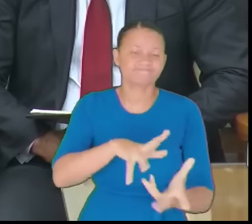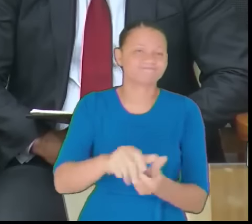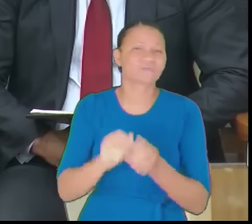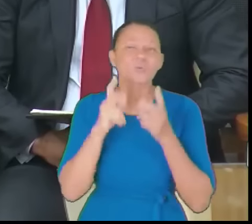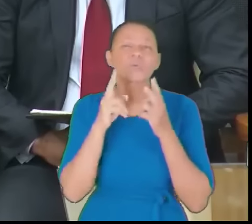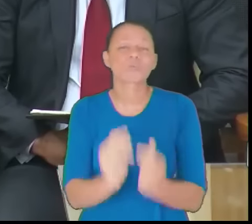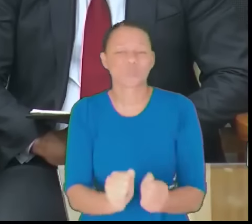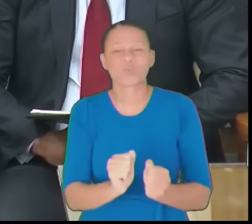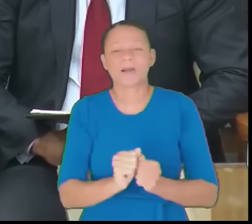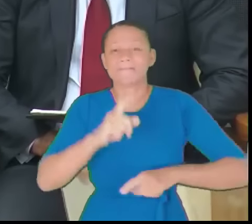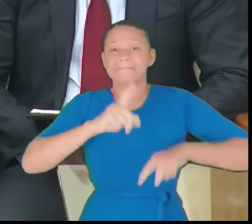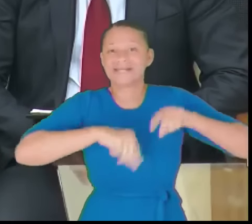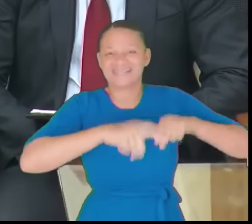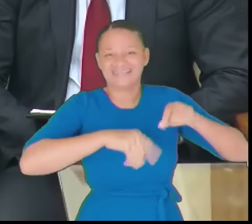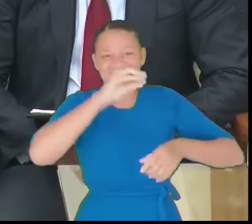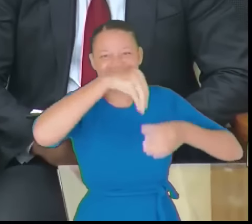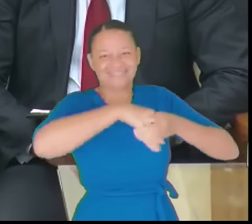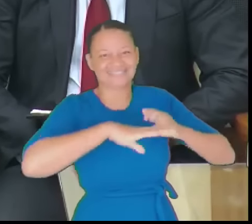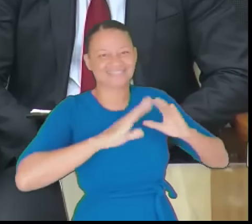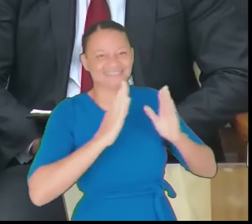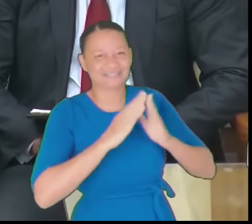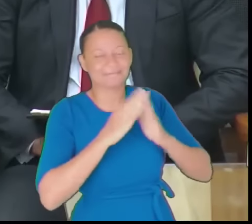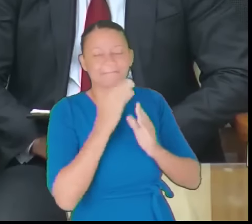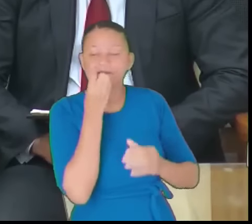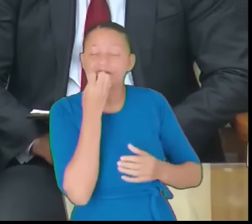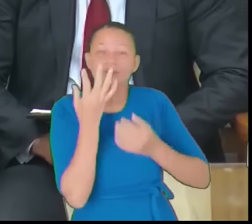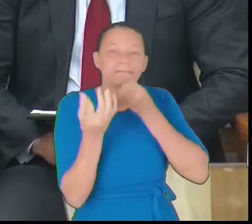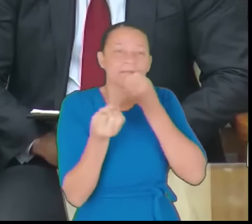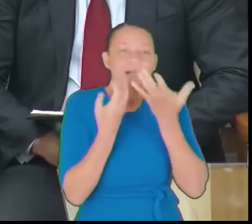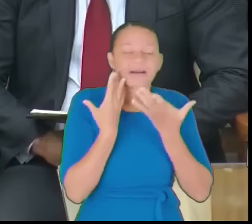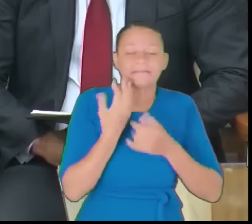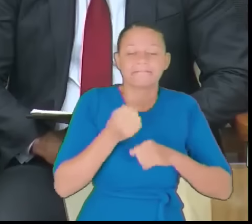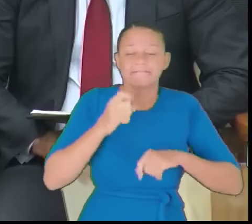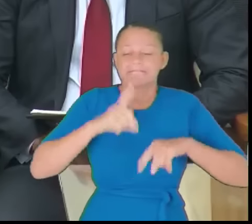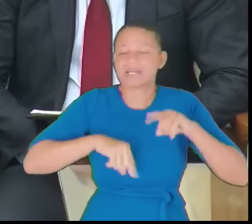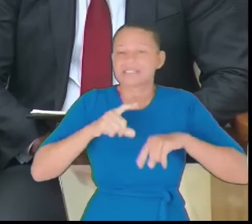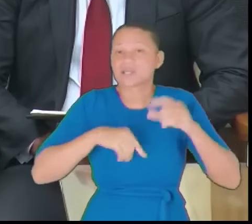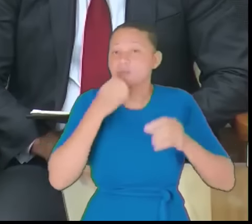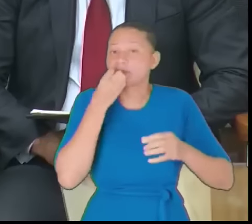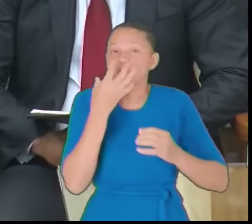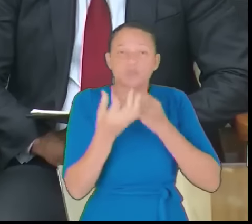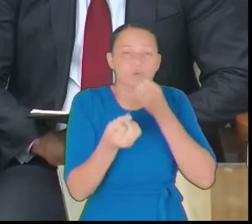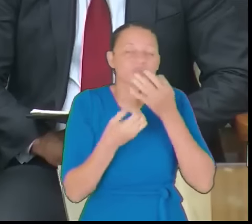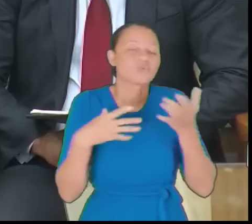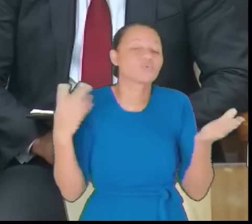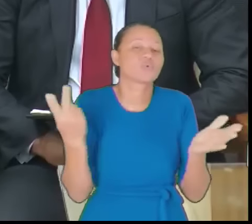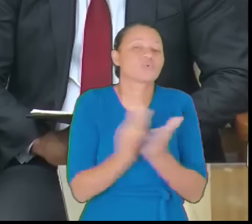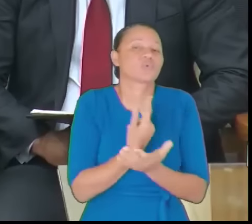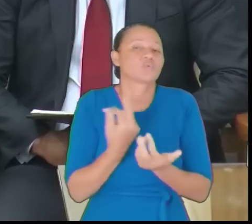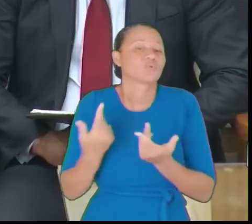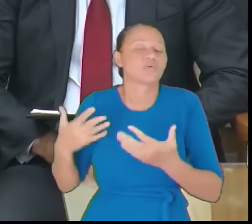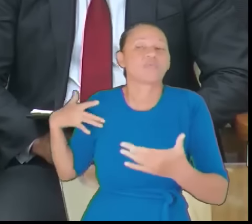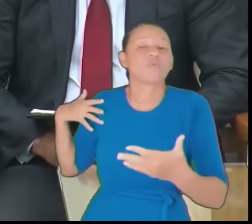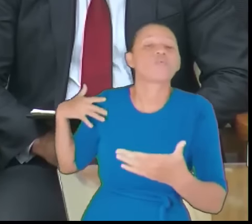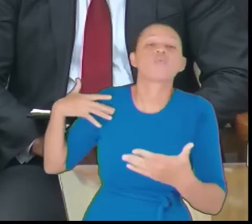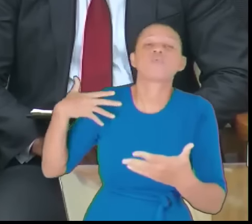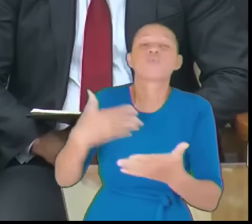O que é que acontece com um móvel? Por bom que ele seja, pela madeira boa que ele seja, o que é que acontece com um móvel ao longo dos